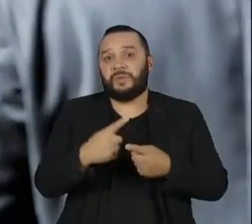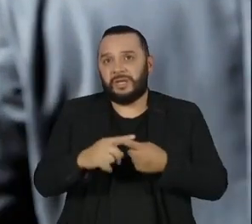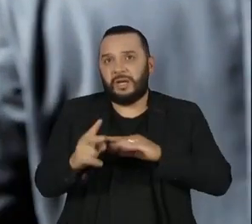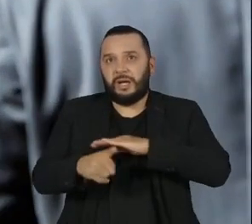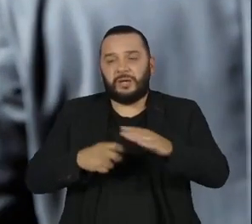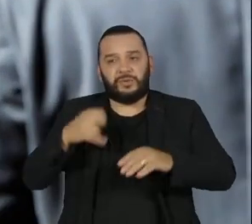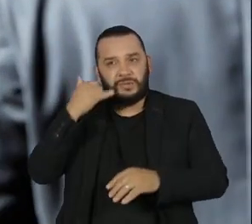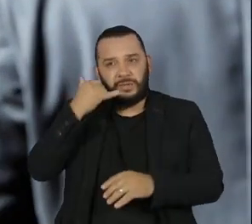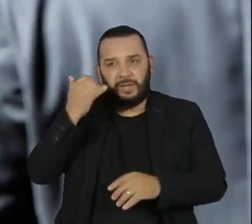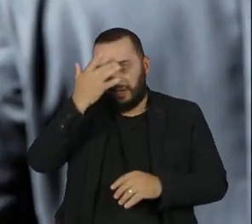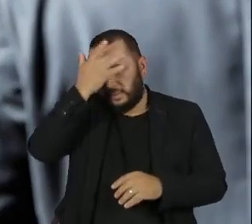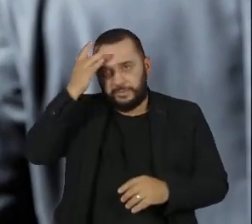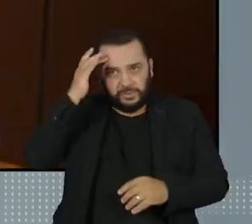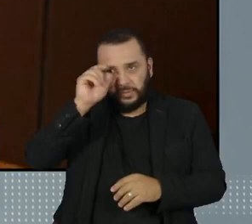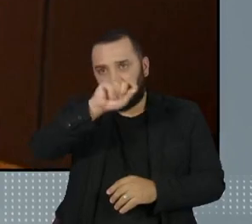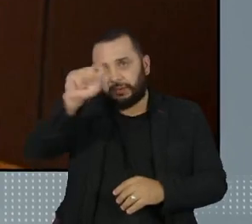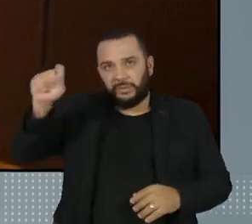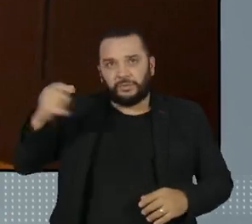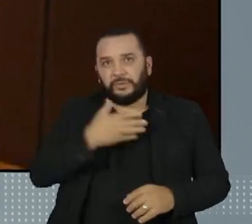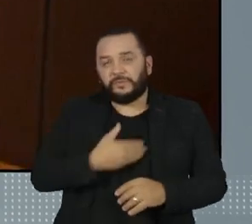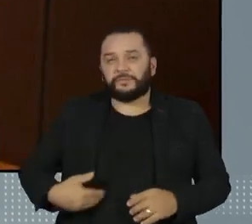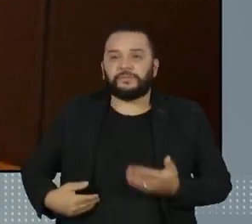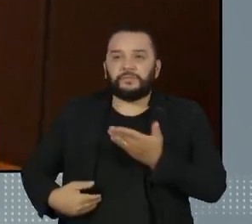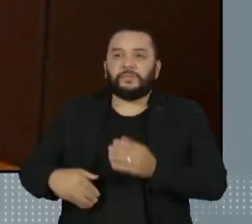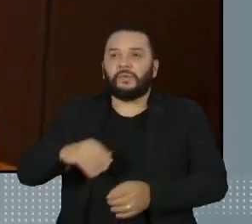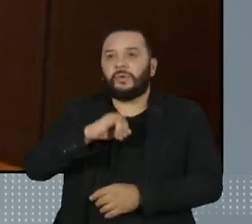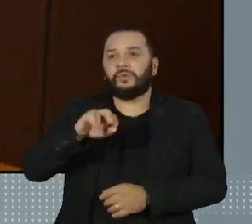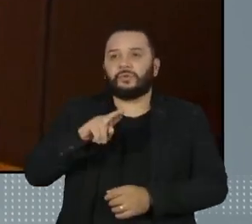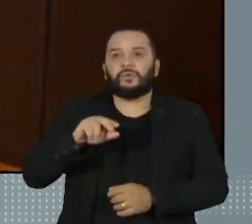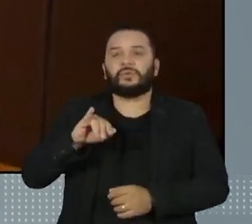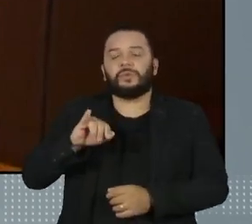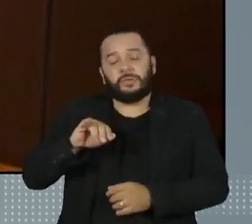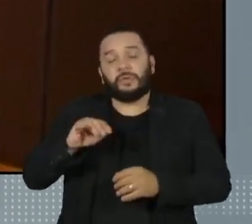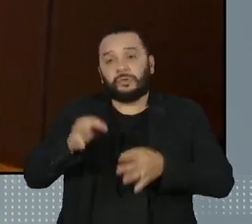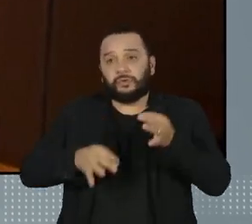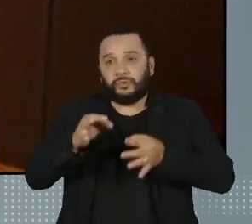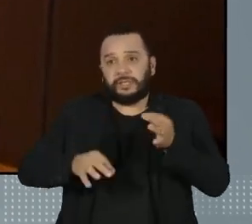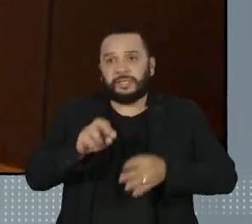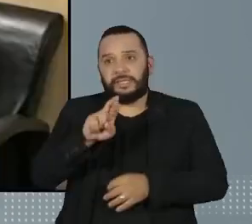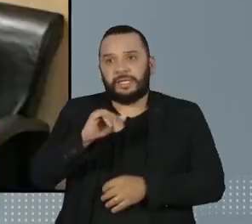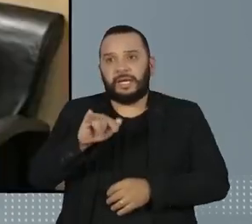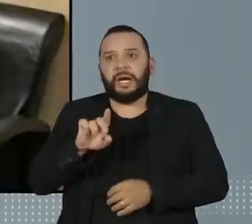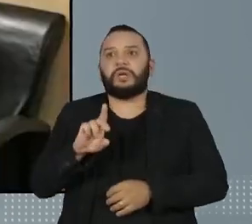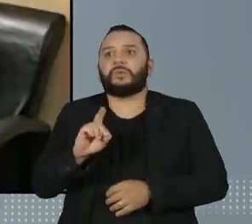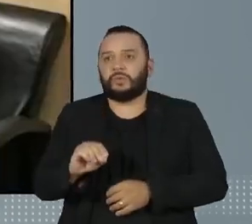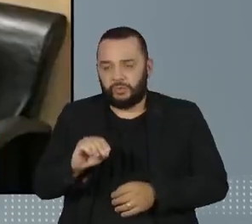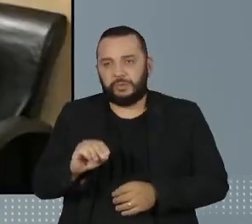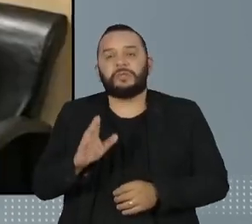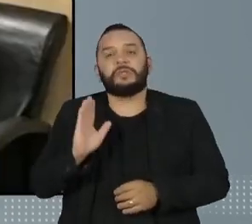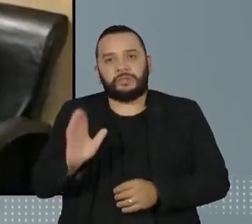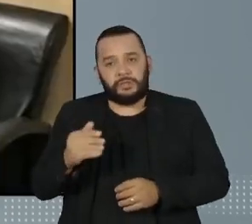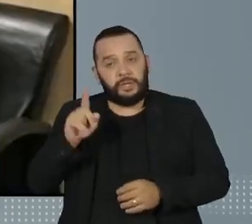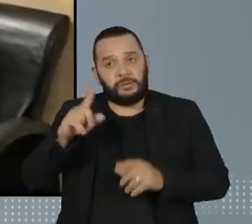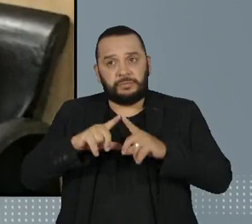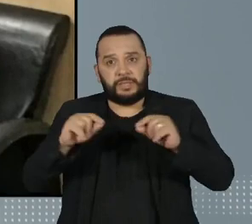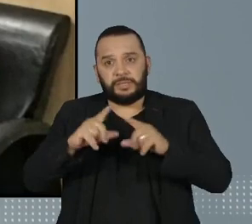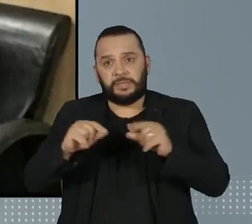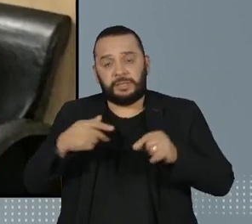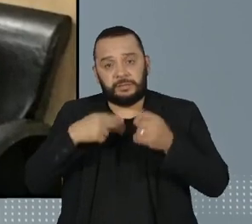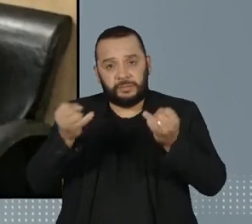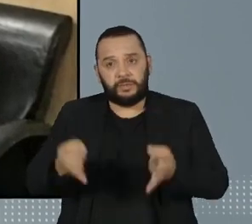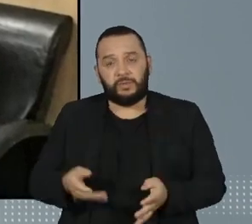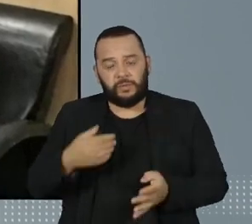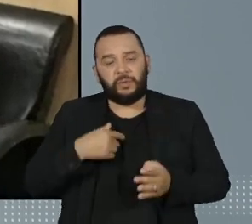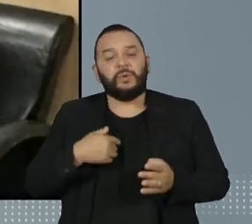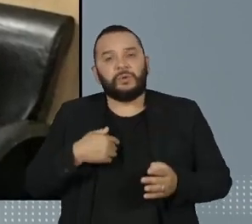de acordo com a sentença do juiz Ricardo leite da décima vara federal em Brasília Walter delgatti tinha a intenção